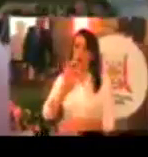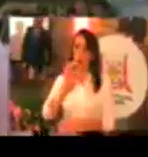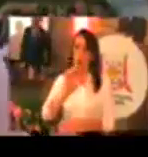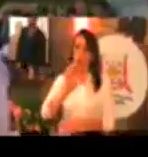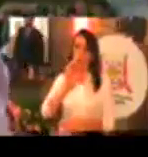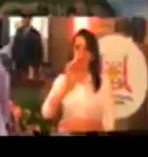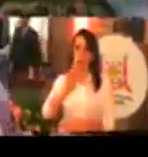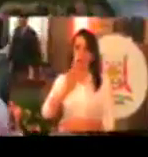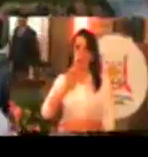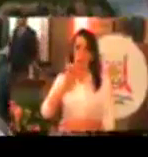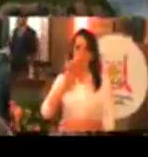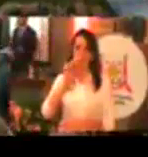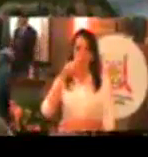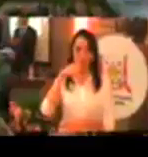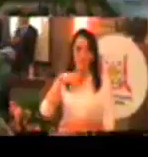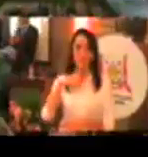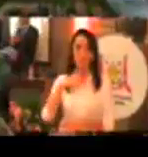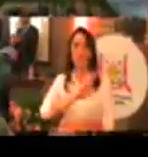Coutinho Madruga.